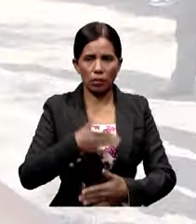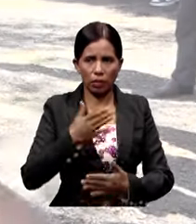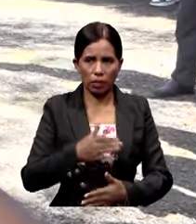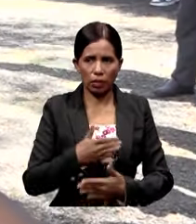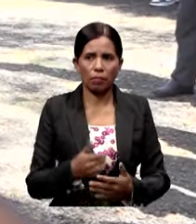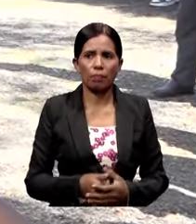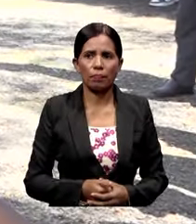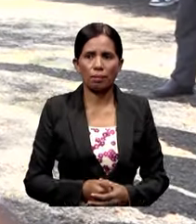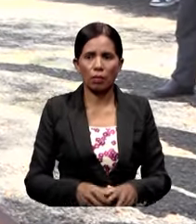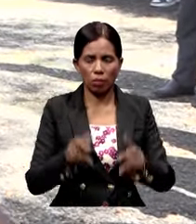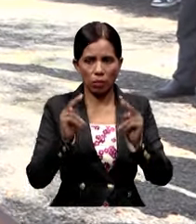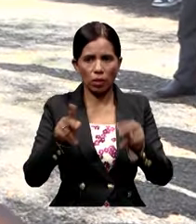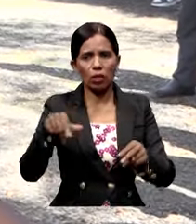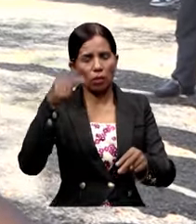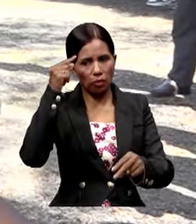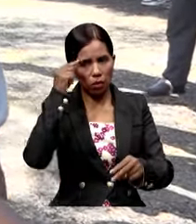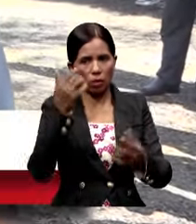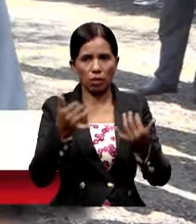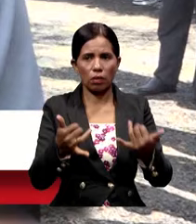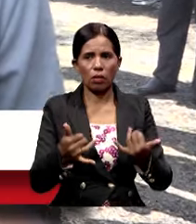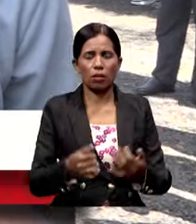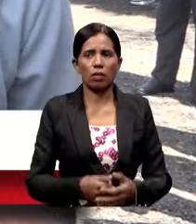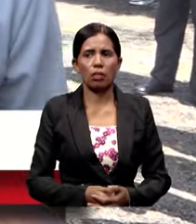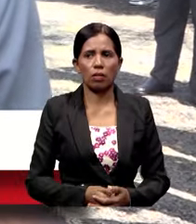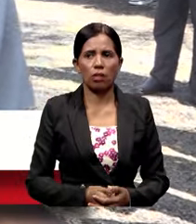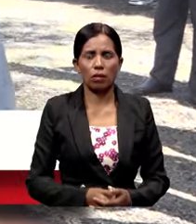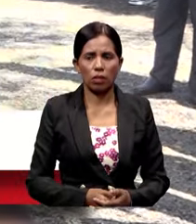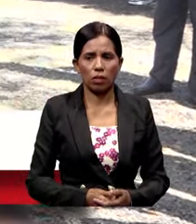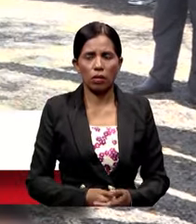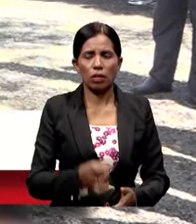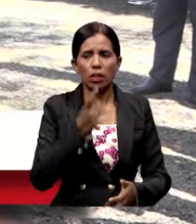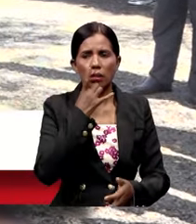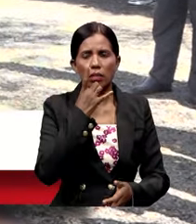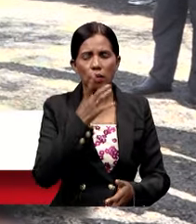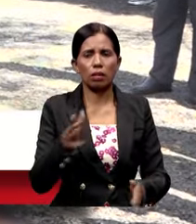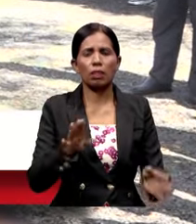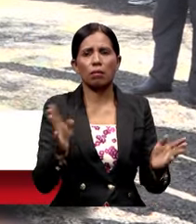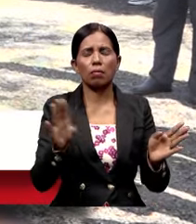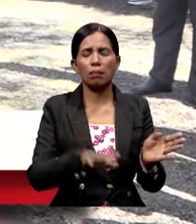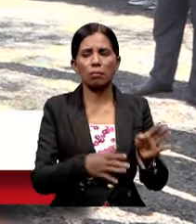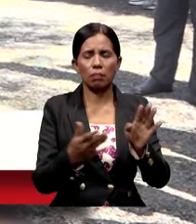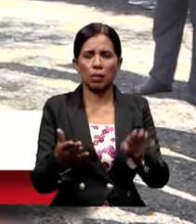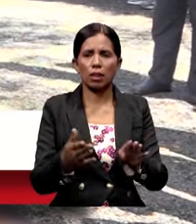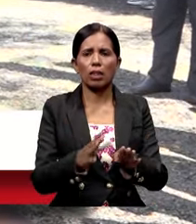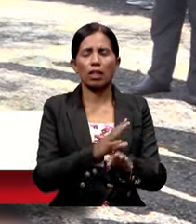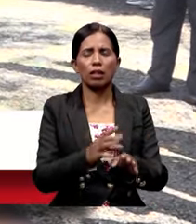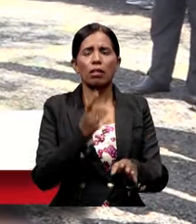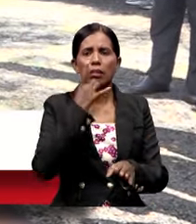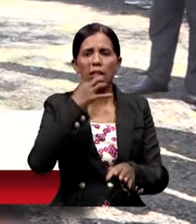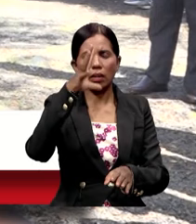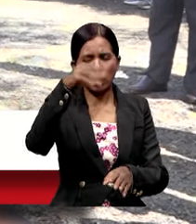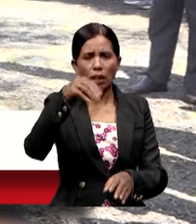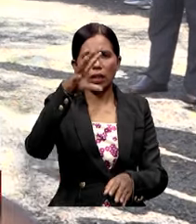ida ne precisa governo agora ne as be de vez em quando listri ne mate hela de dia bairo bairo depois